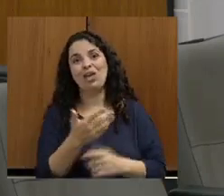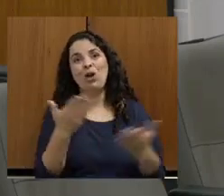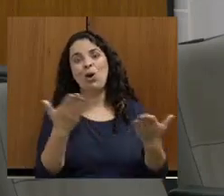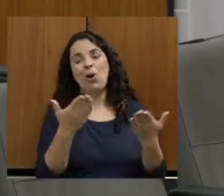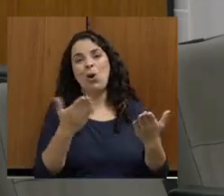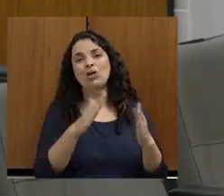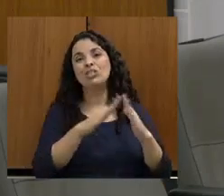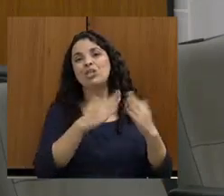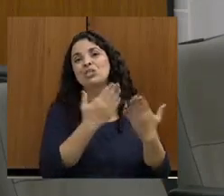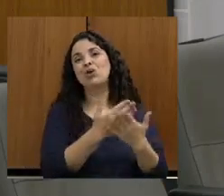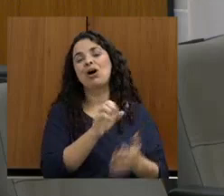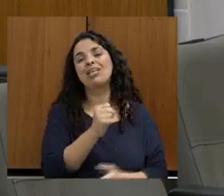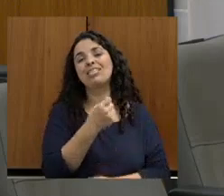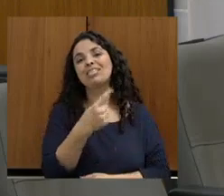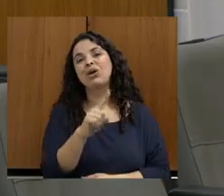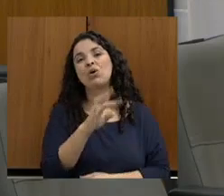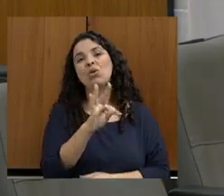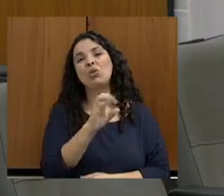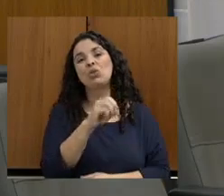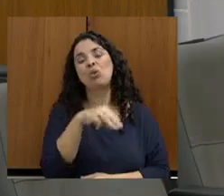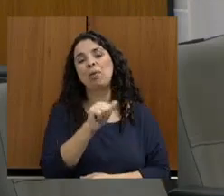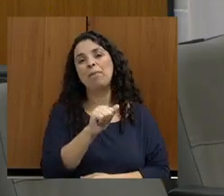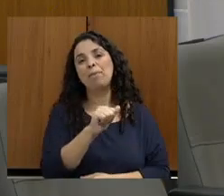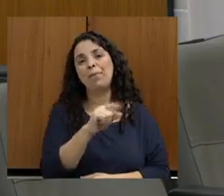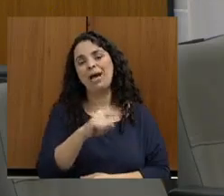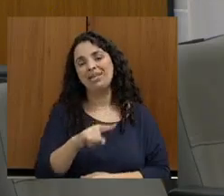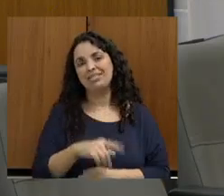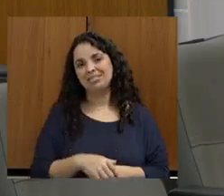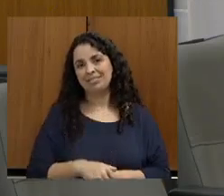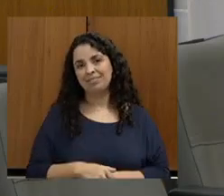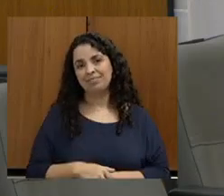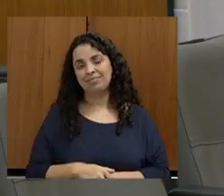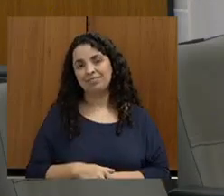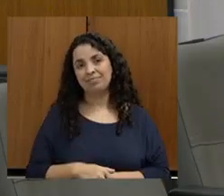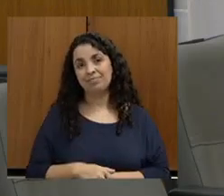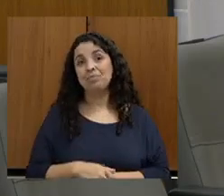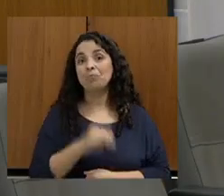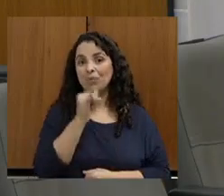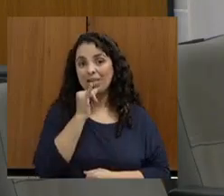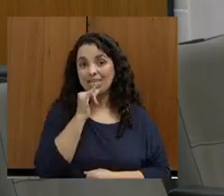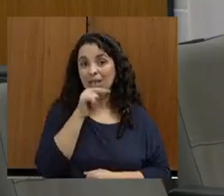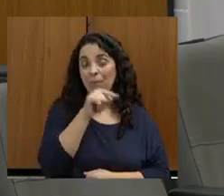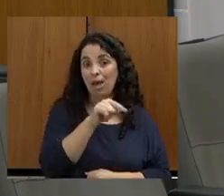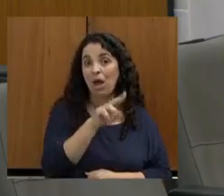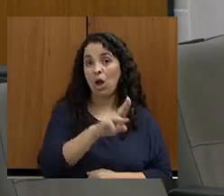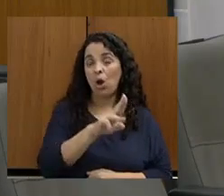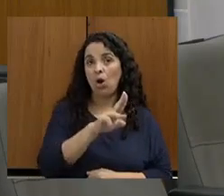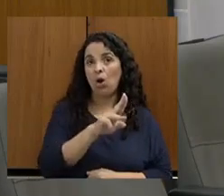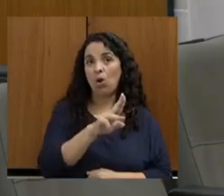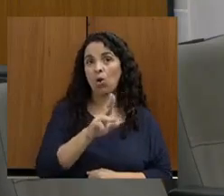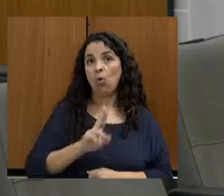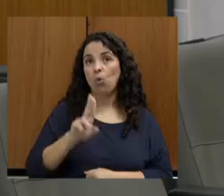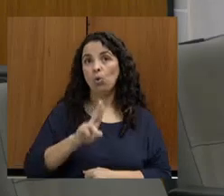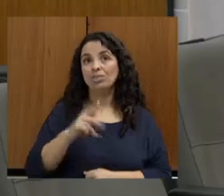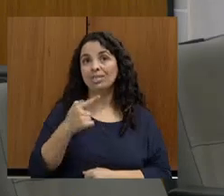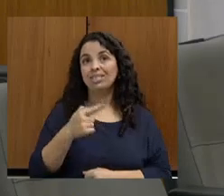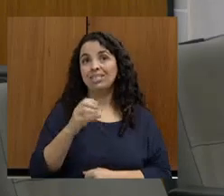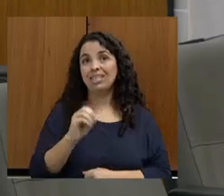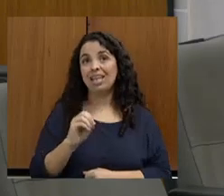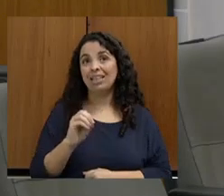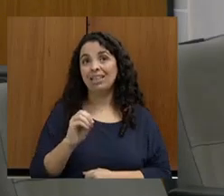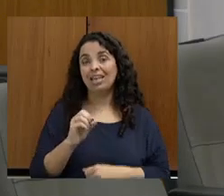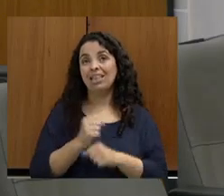Santo Tomás de Aquino tem, porque usar os 70 anos, que, desses 70 anos, as fundadoras já